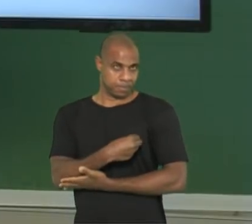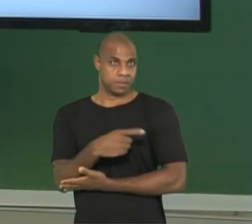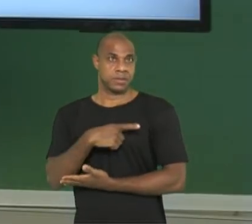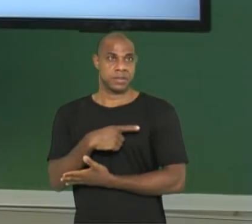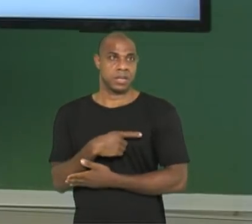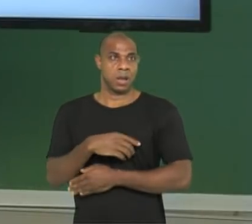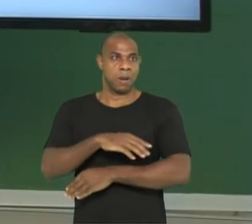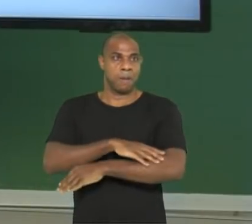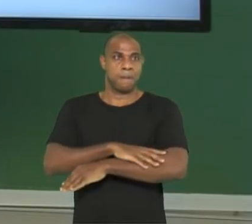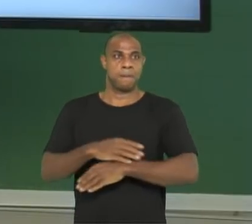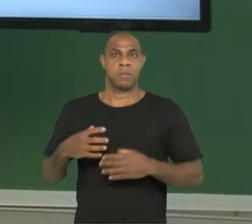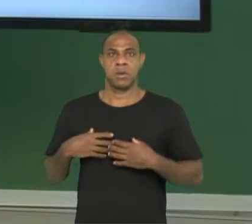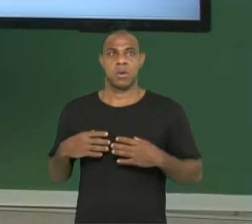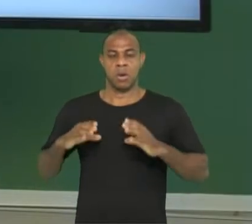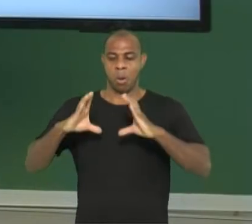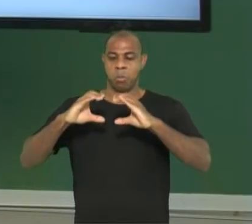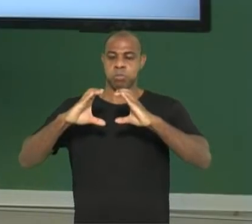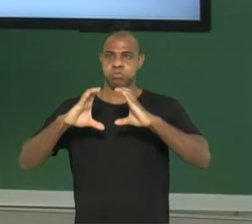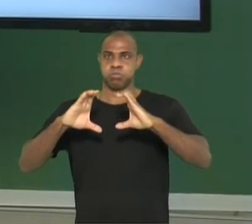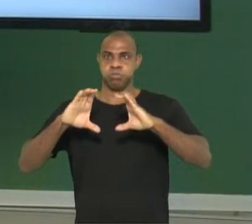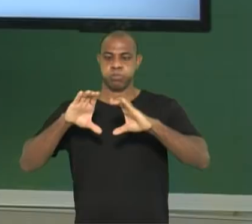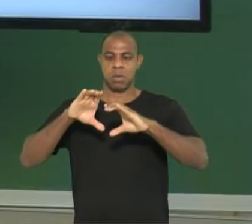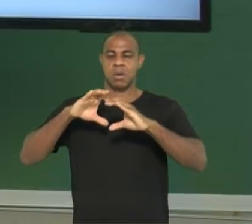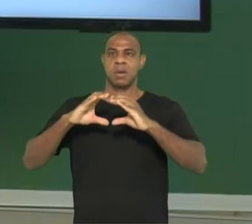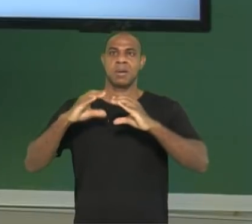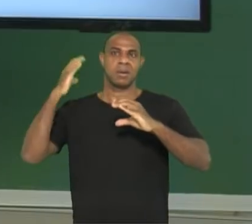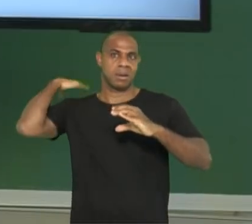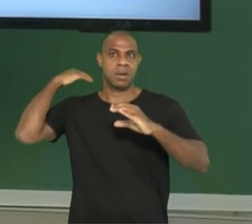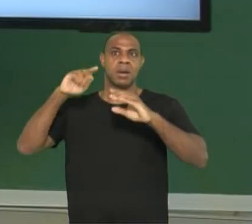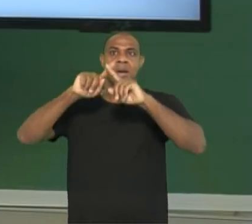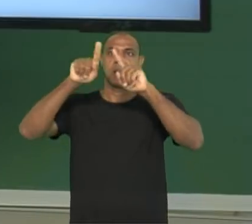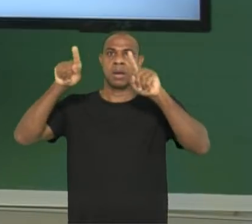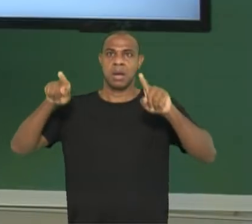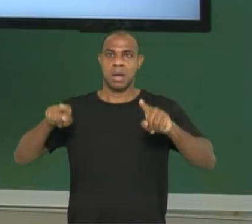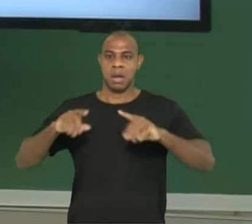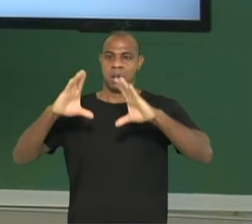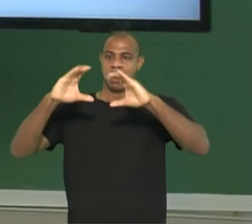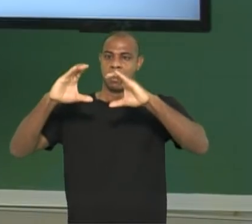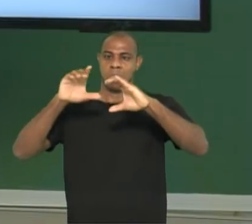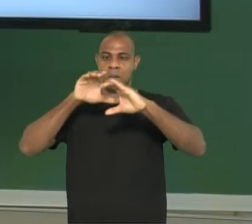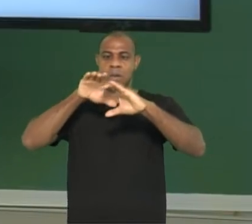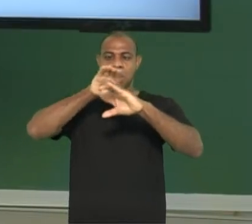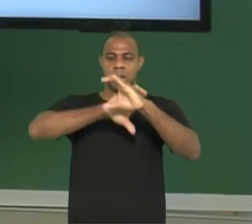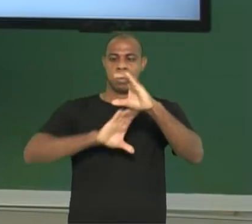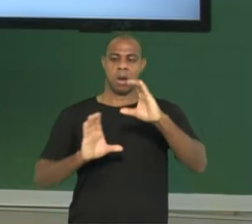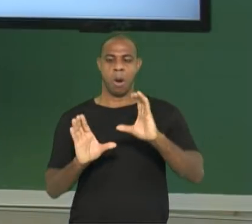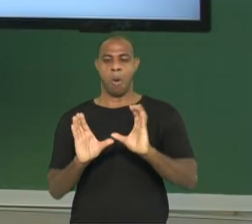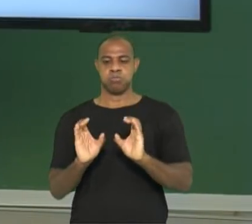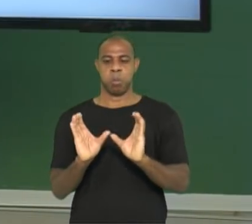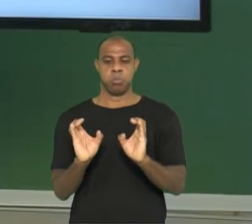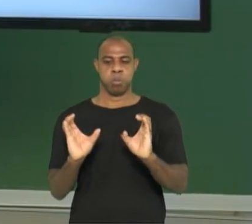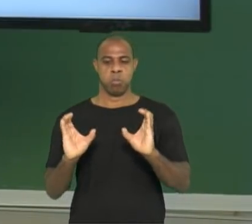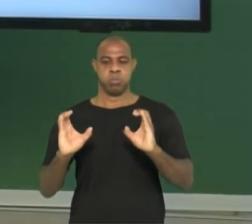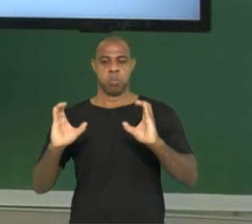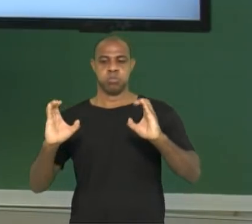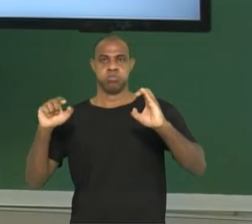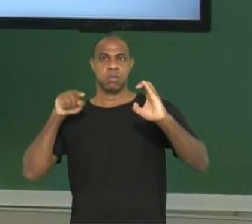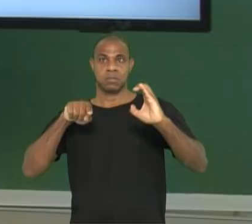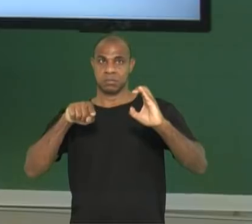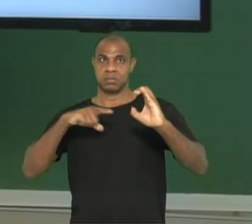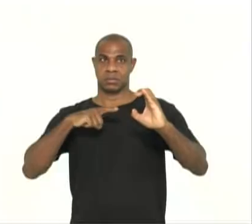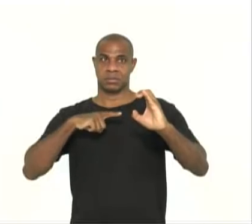músculos torácicos, então músculos em volta do pulmão para facilitar o movimento de entrar o ar e sair o ar, e